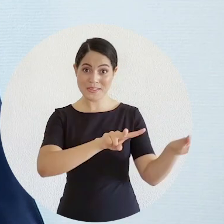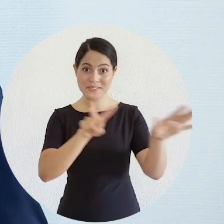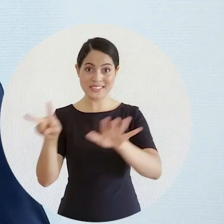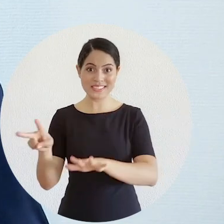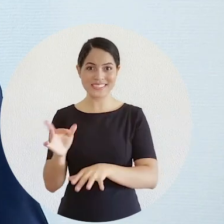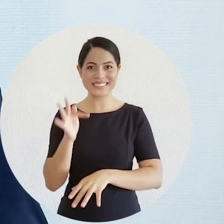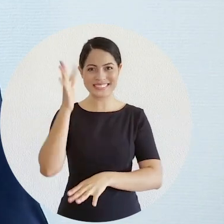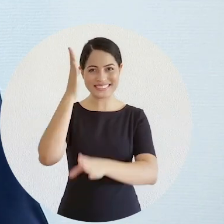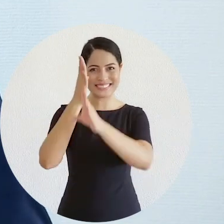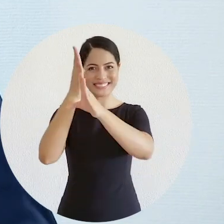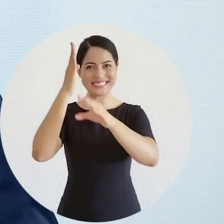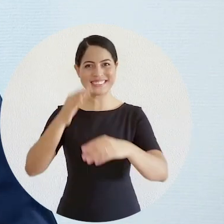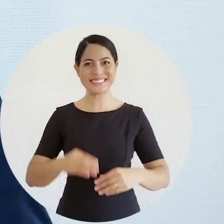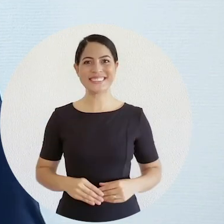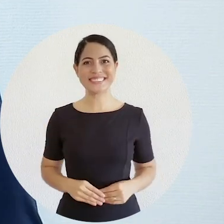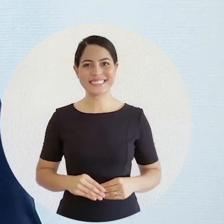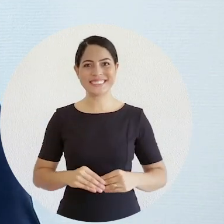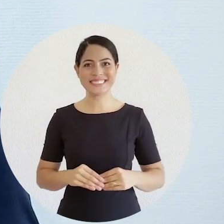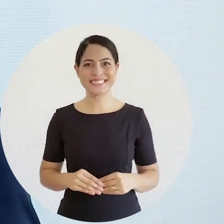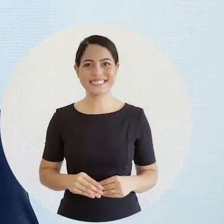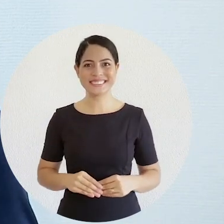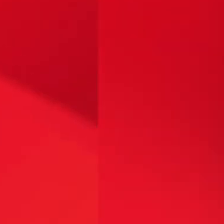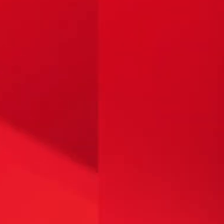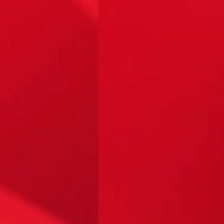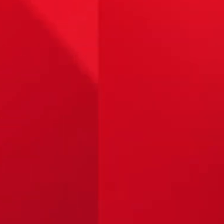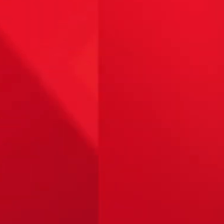vemos na próxima semana. Até lá!